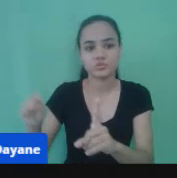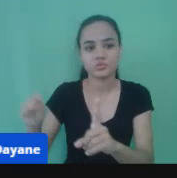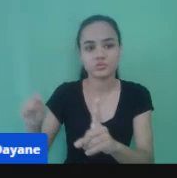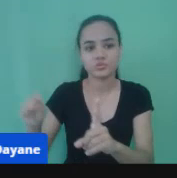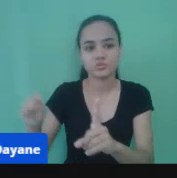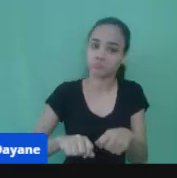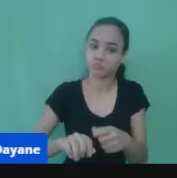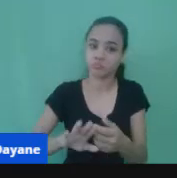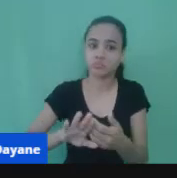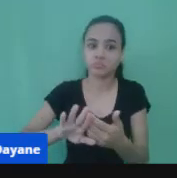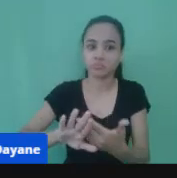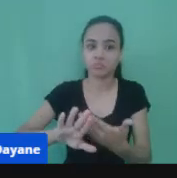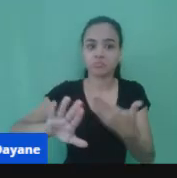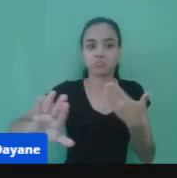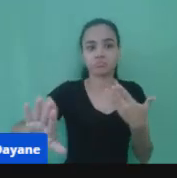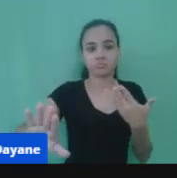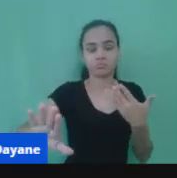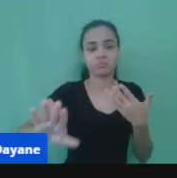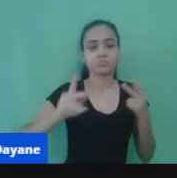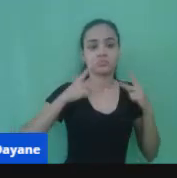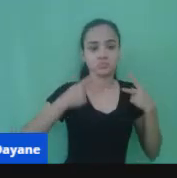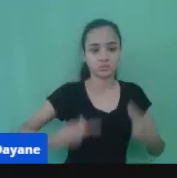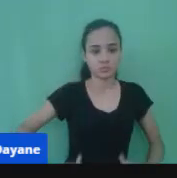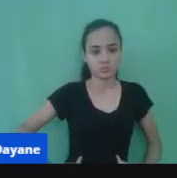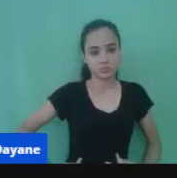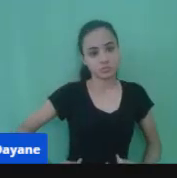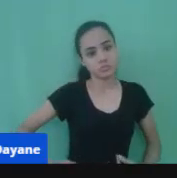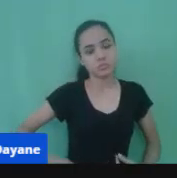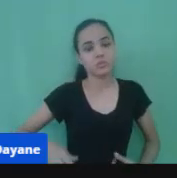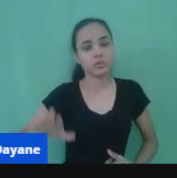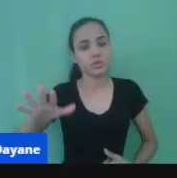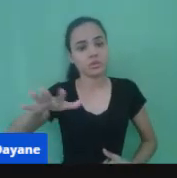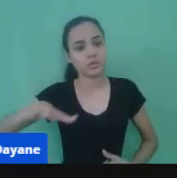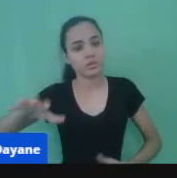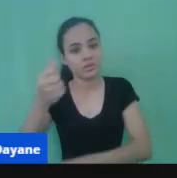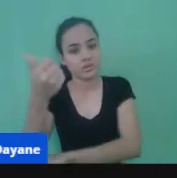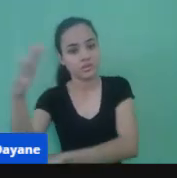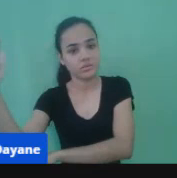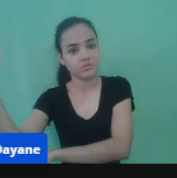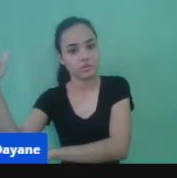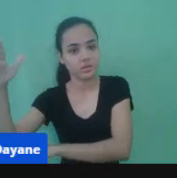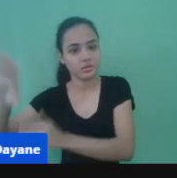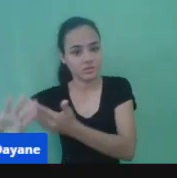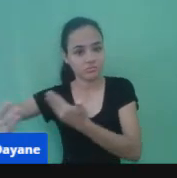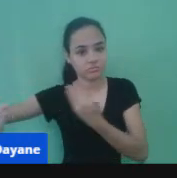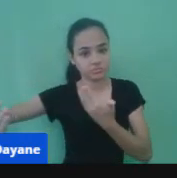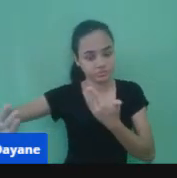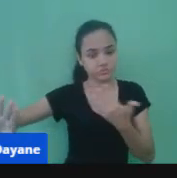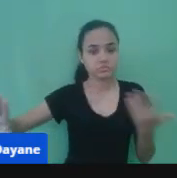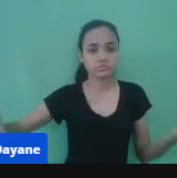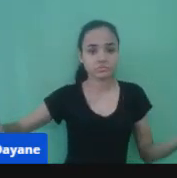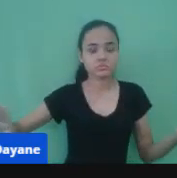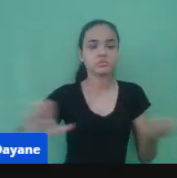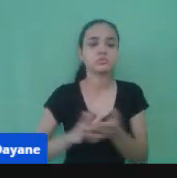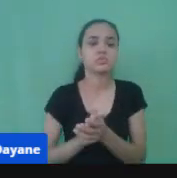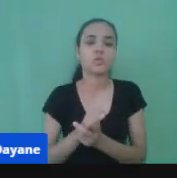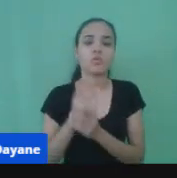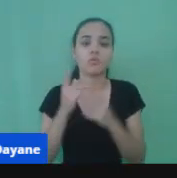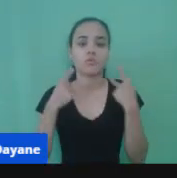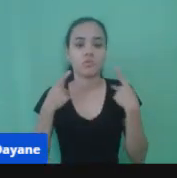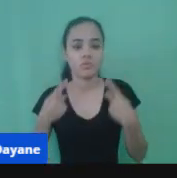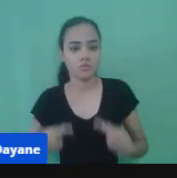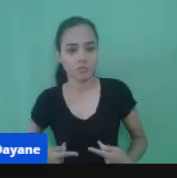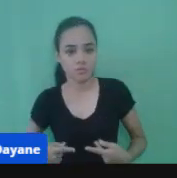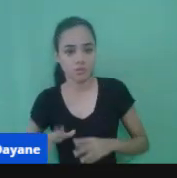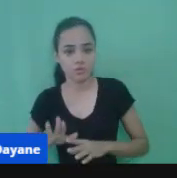Porto Gonçalves vai dizer isso. Se você coloca homem e natureza, se você coloca sociedade e meio ambiente, então você não